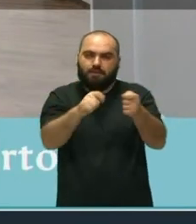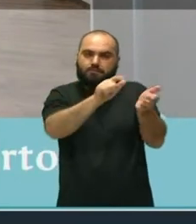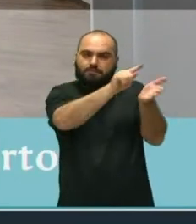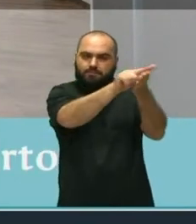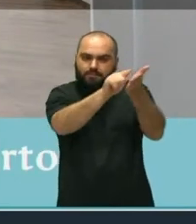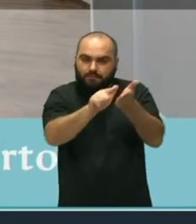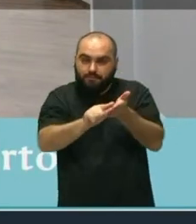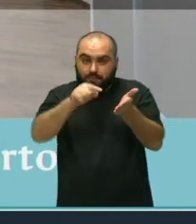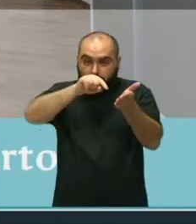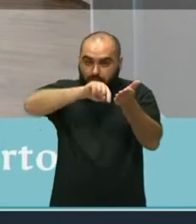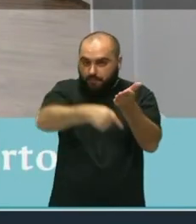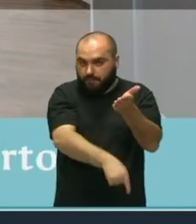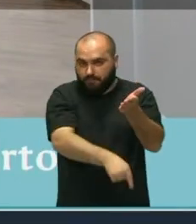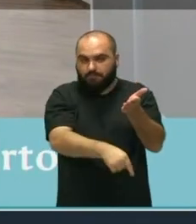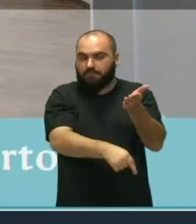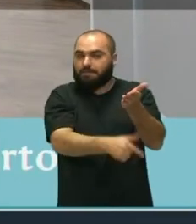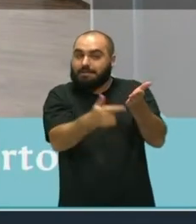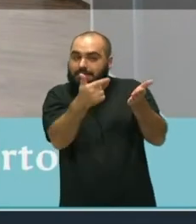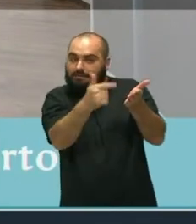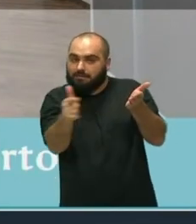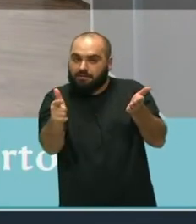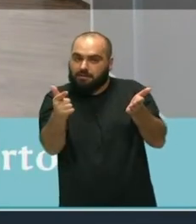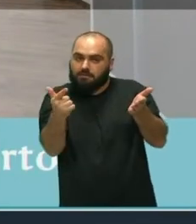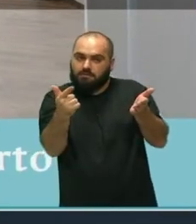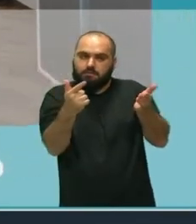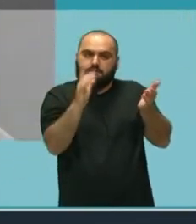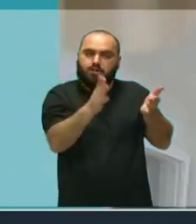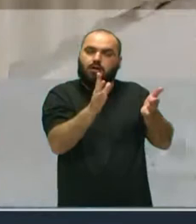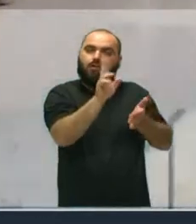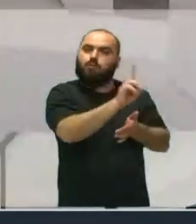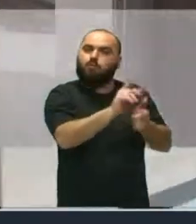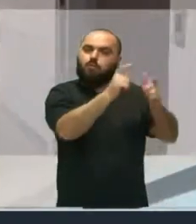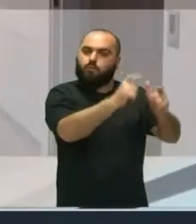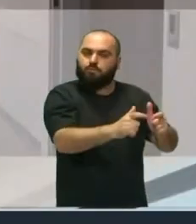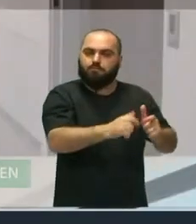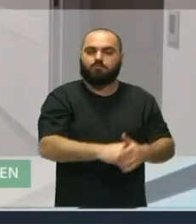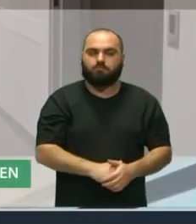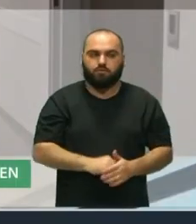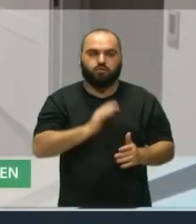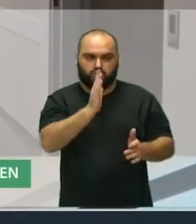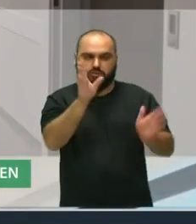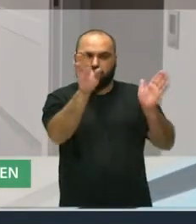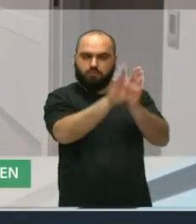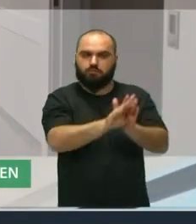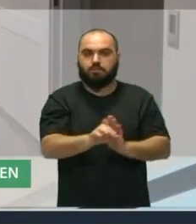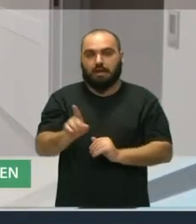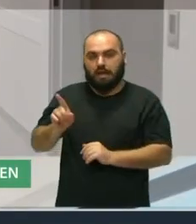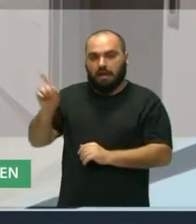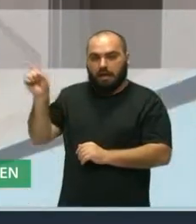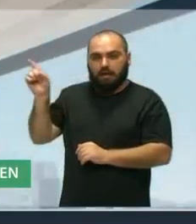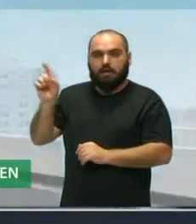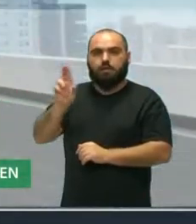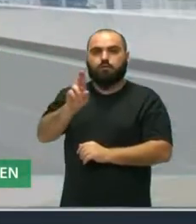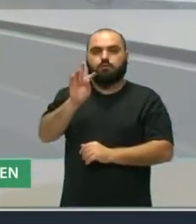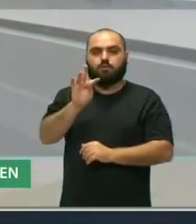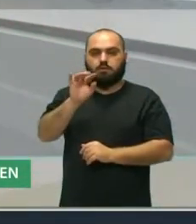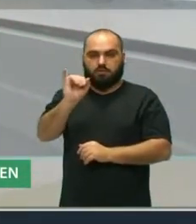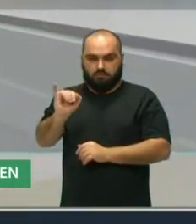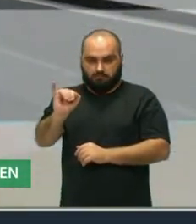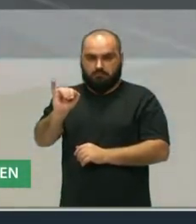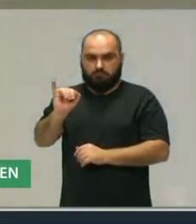limpeza profunda, então eles não estavam alocados. Mas já chegaram todos. Aqui é a unidade de terapia